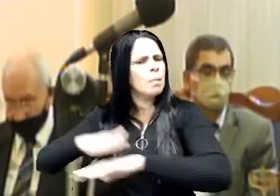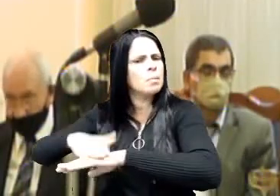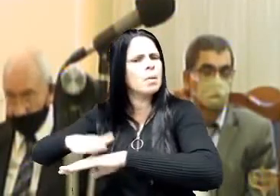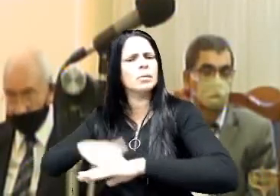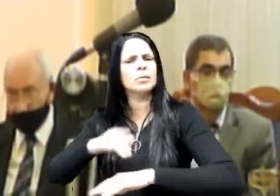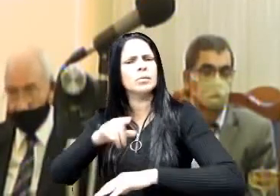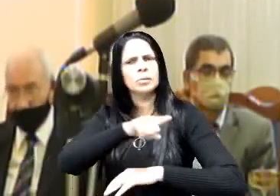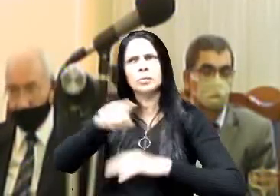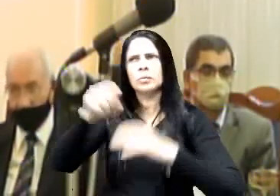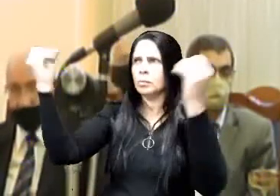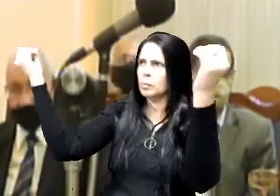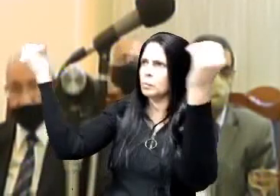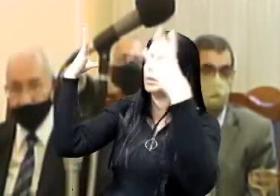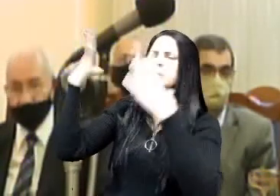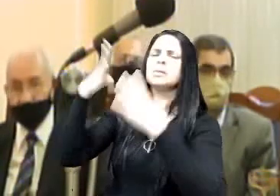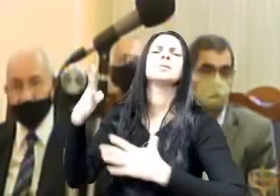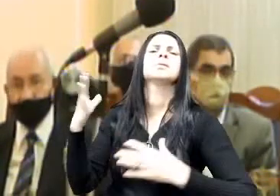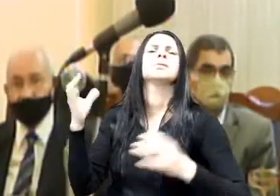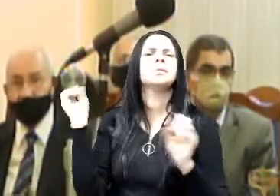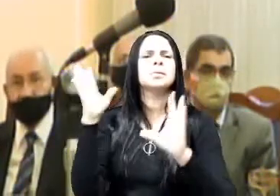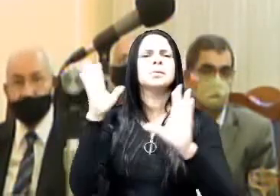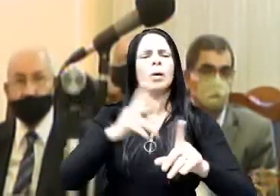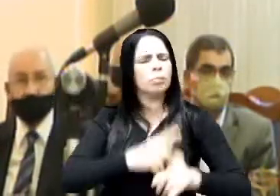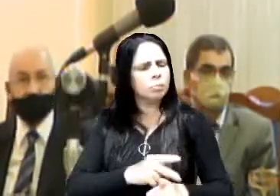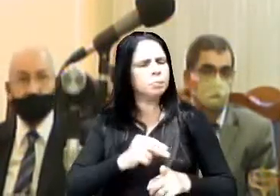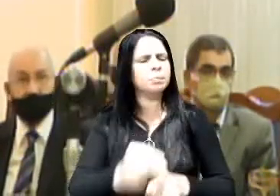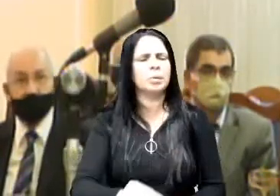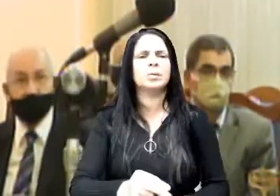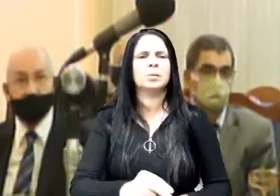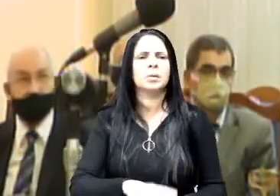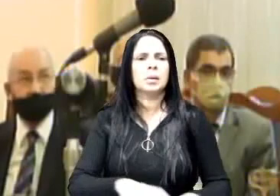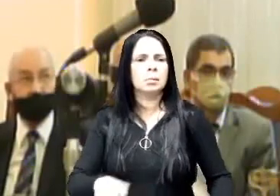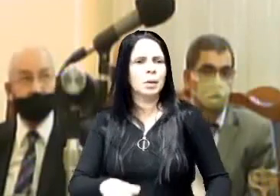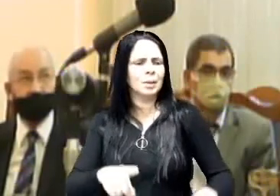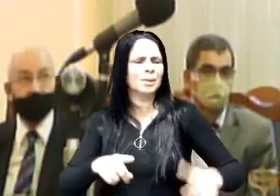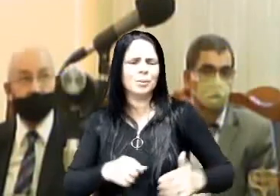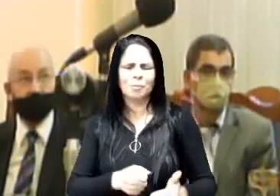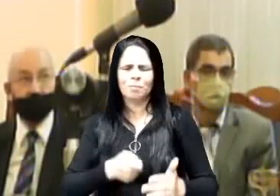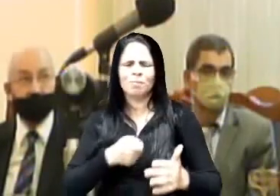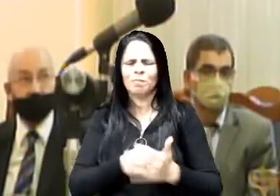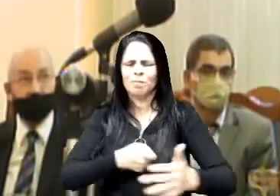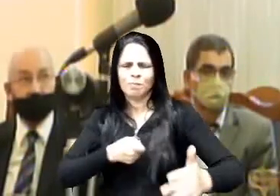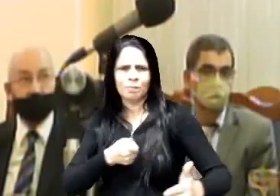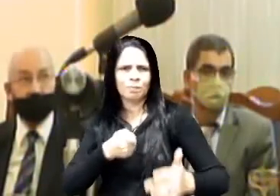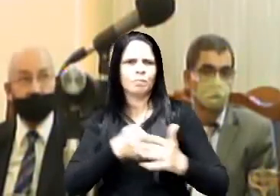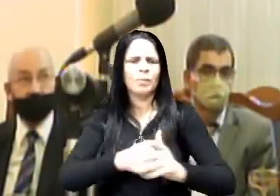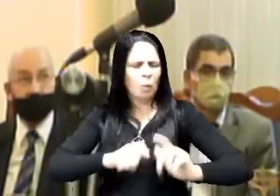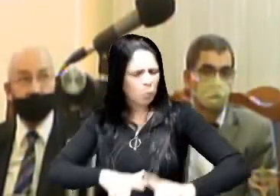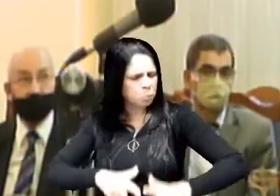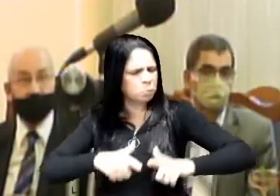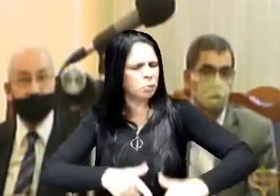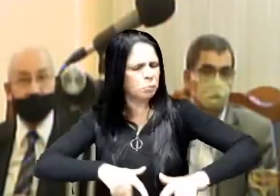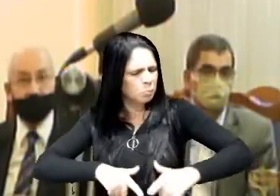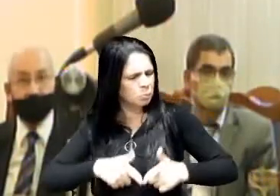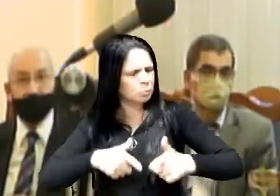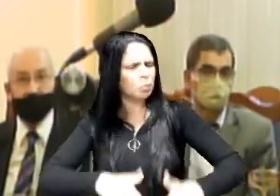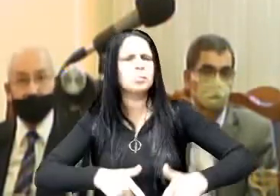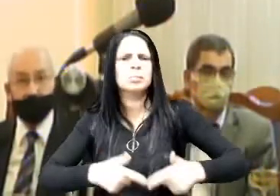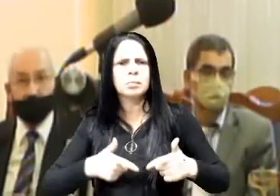bênçãos, quanto mais você conquista vitórias, mais lutas se levantam contra